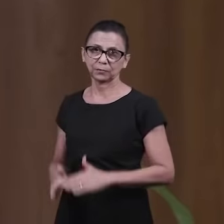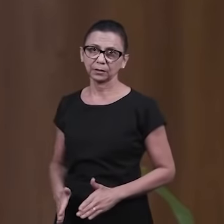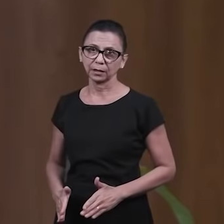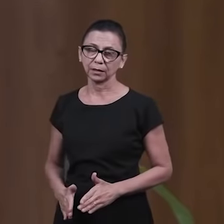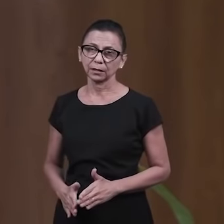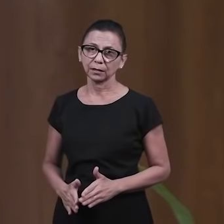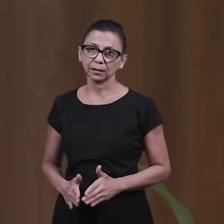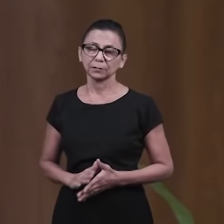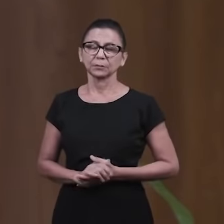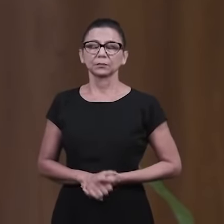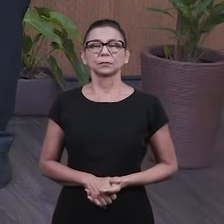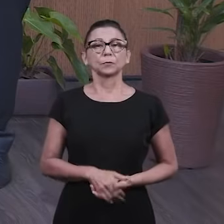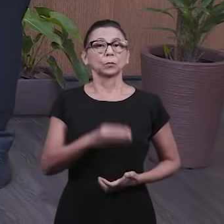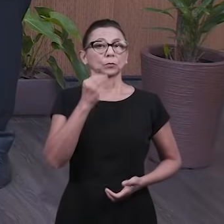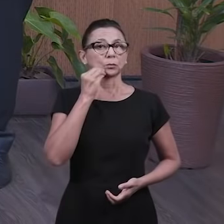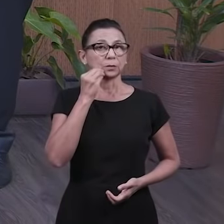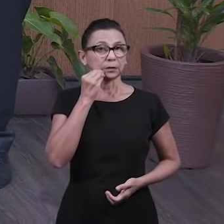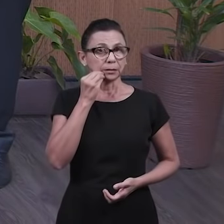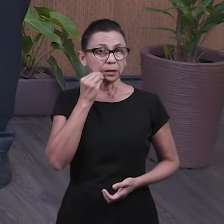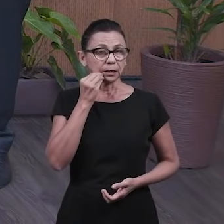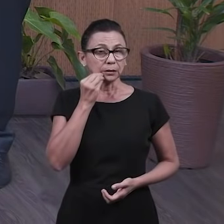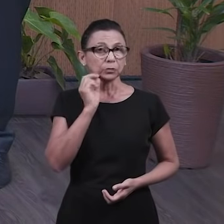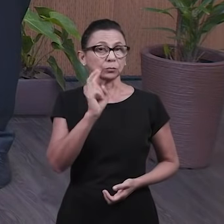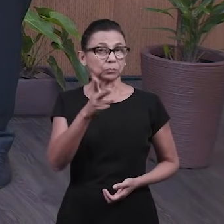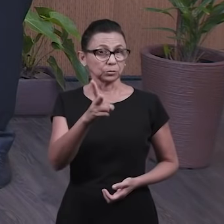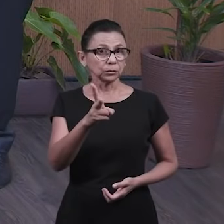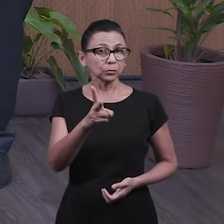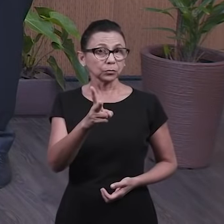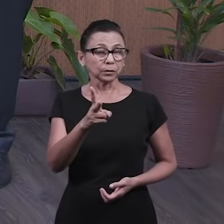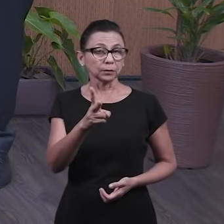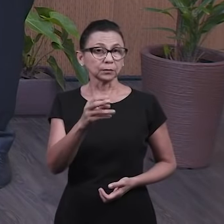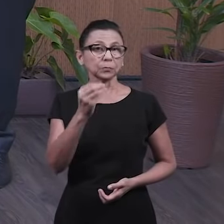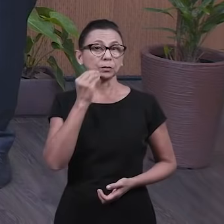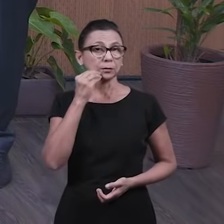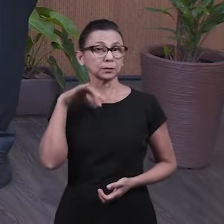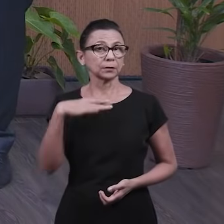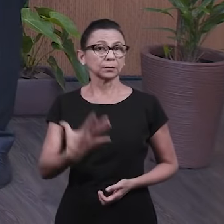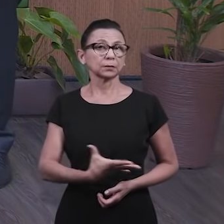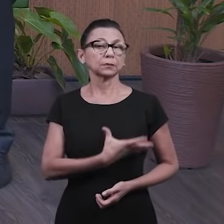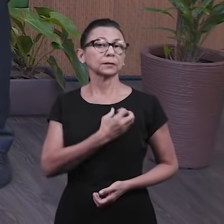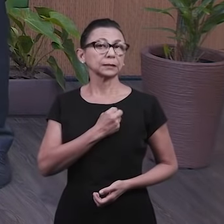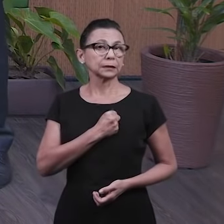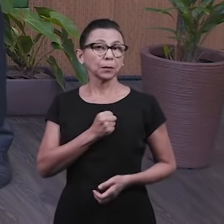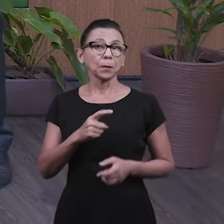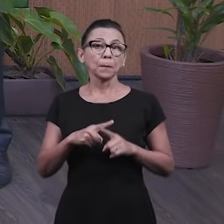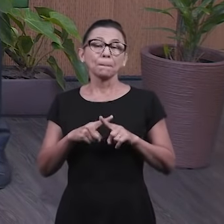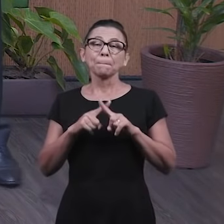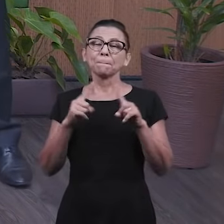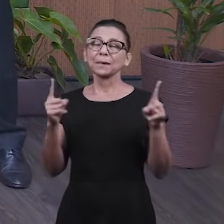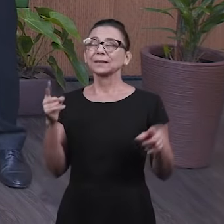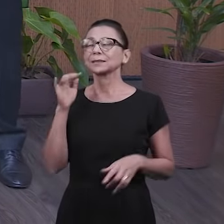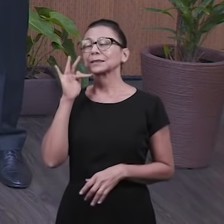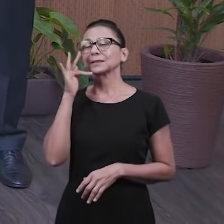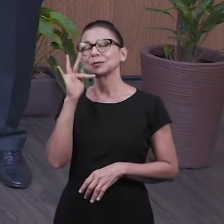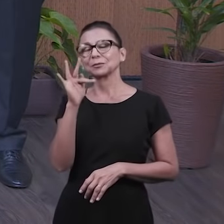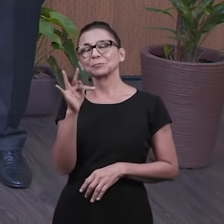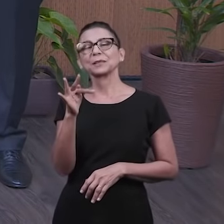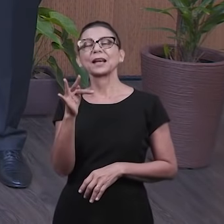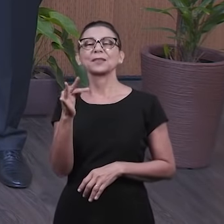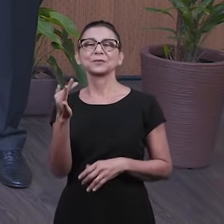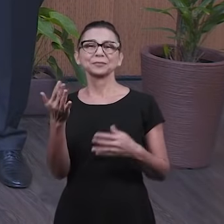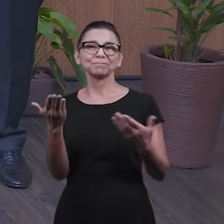ainda existe. Mas um dia, em breve, essa porta da graça se fechará. E a